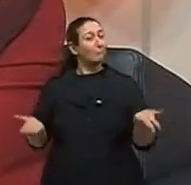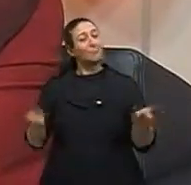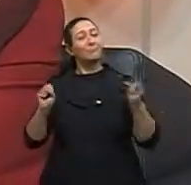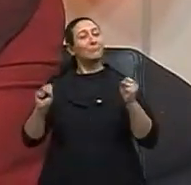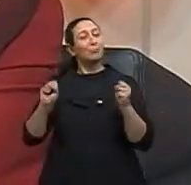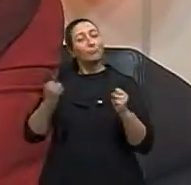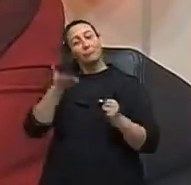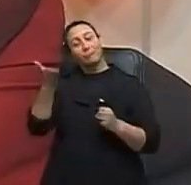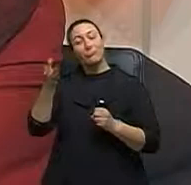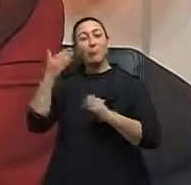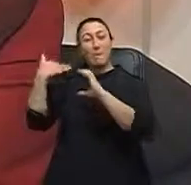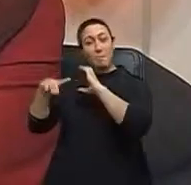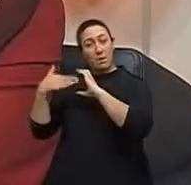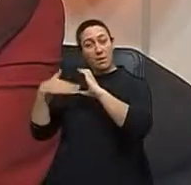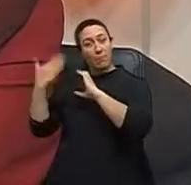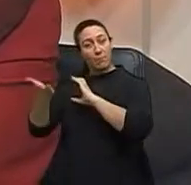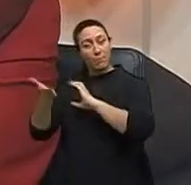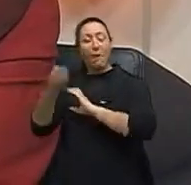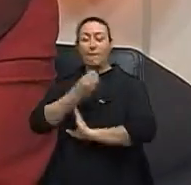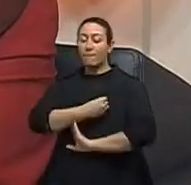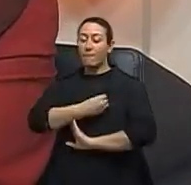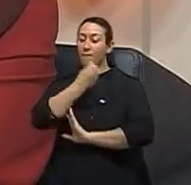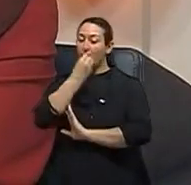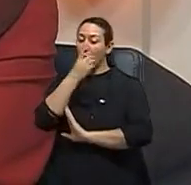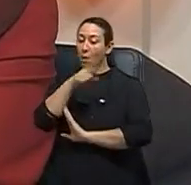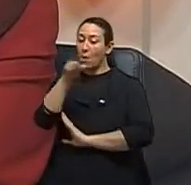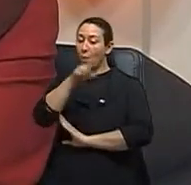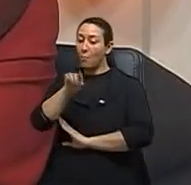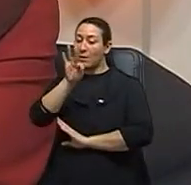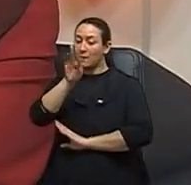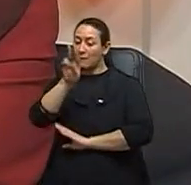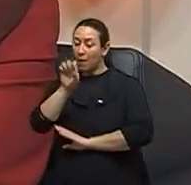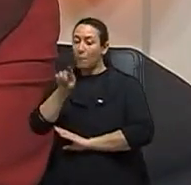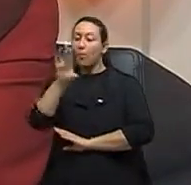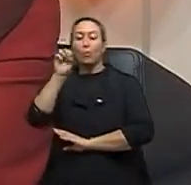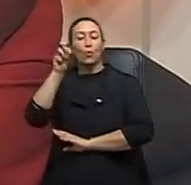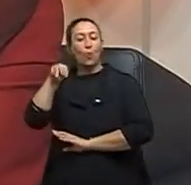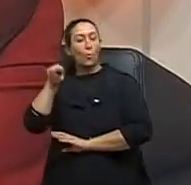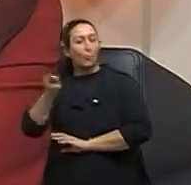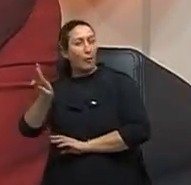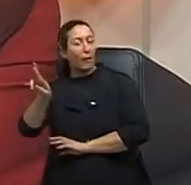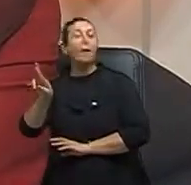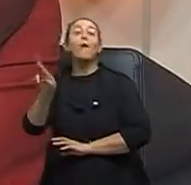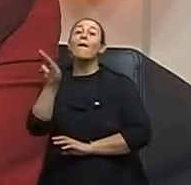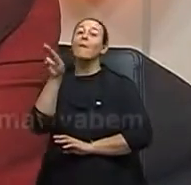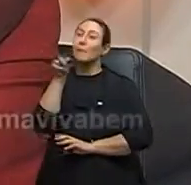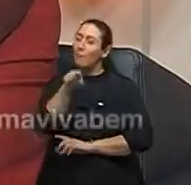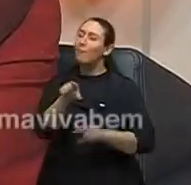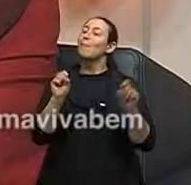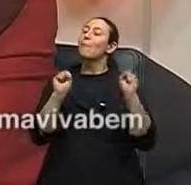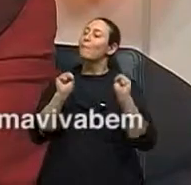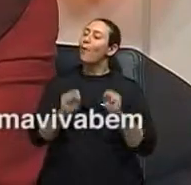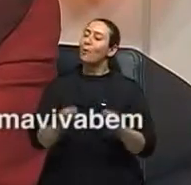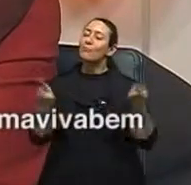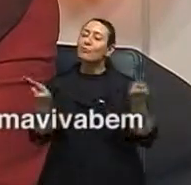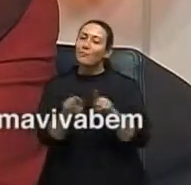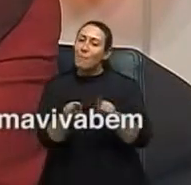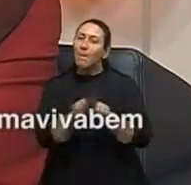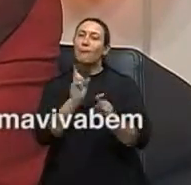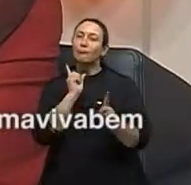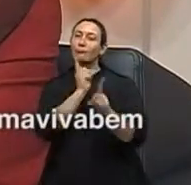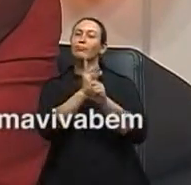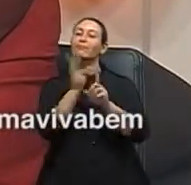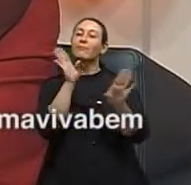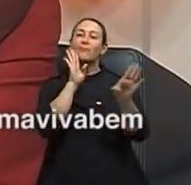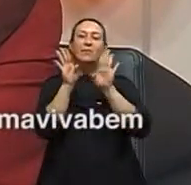gente através do nosso e-mail vivabem @t.t com.br mas claro pode também nos encontrar no